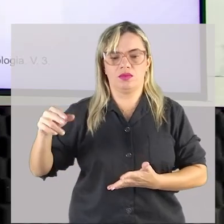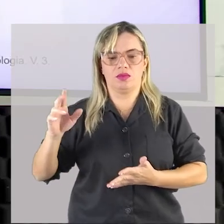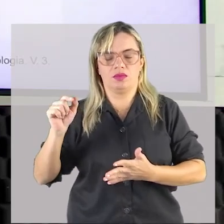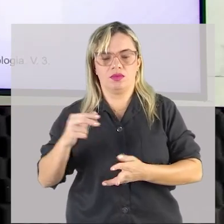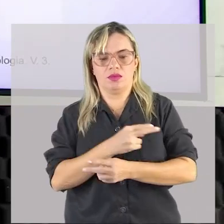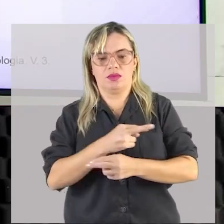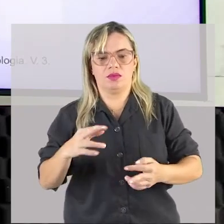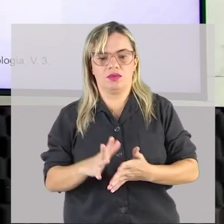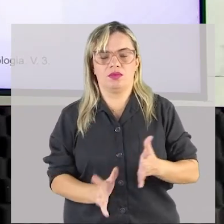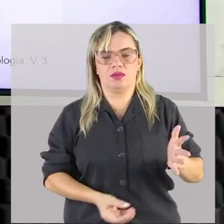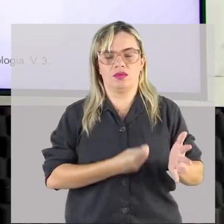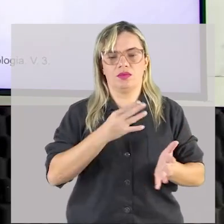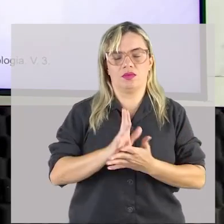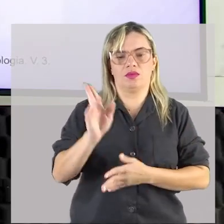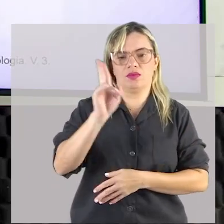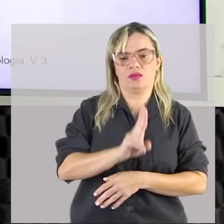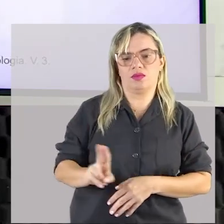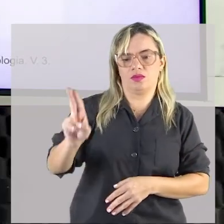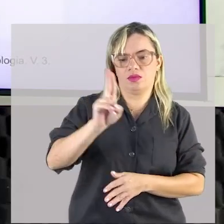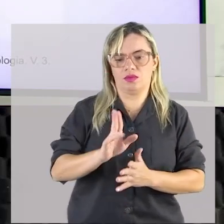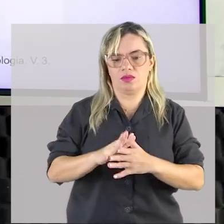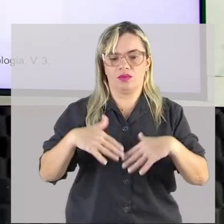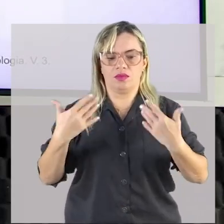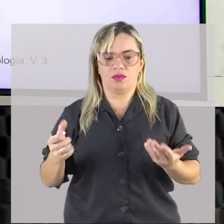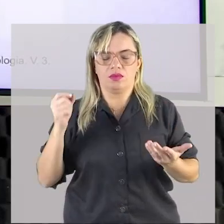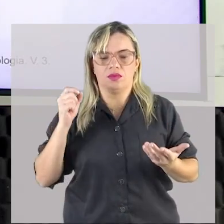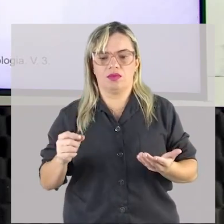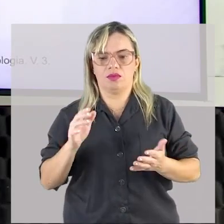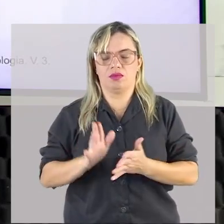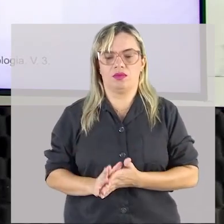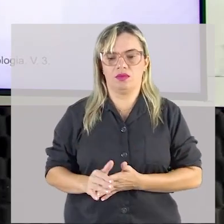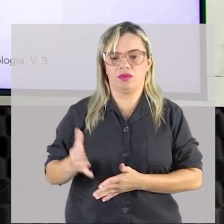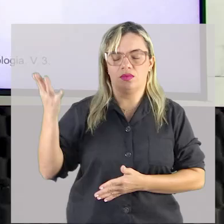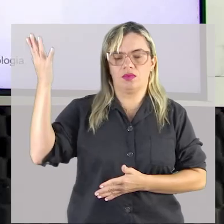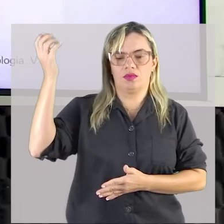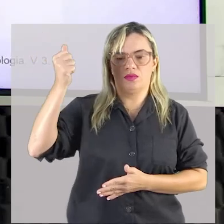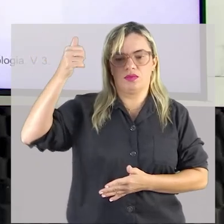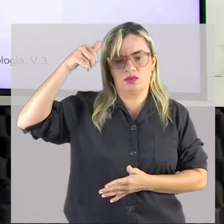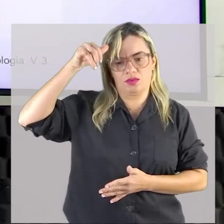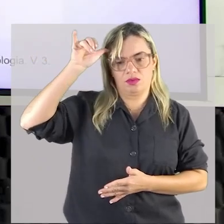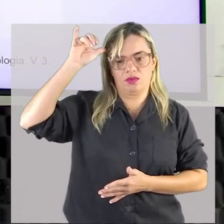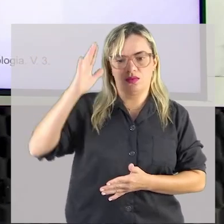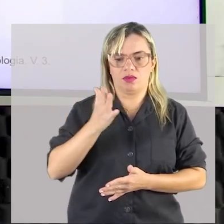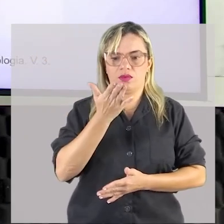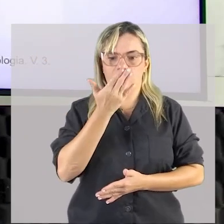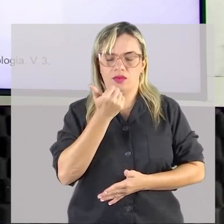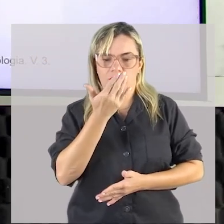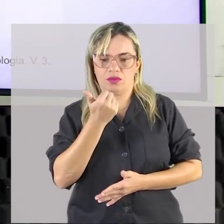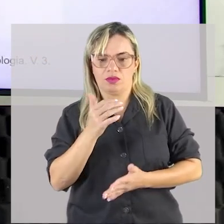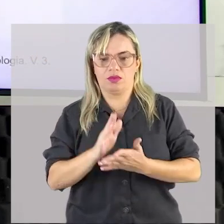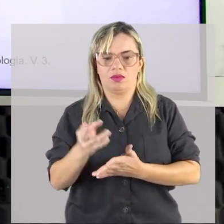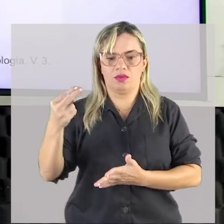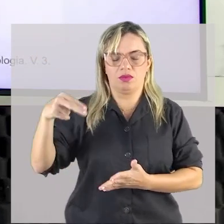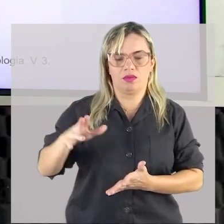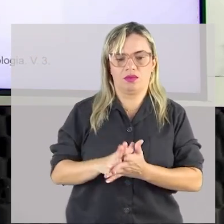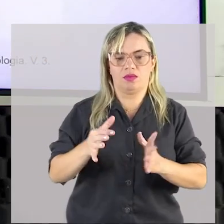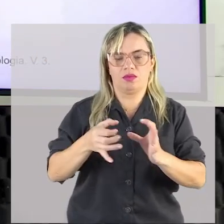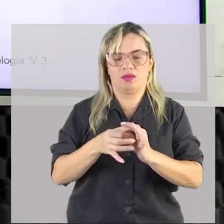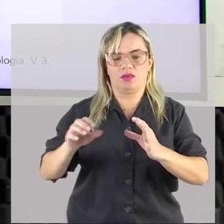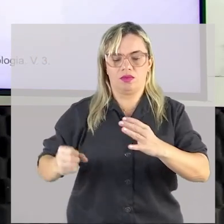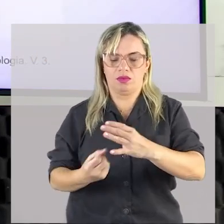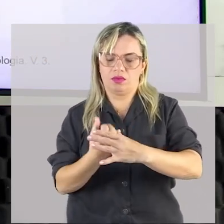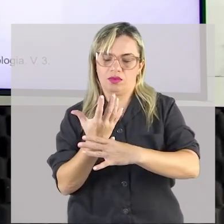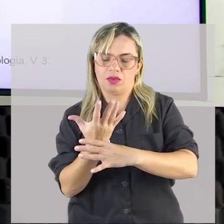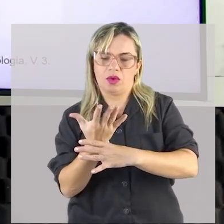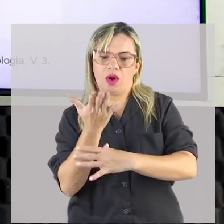vários seres vivos aí utilizando esse nitrogênio, né? A vaquinha ali comendo o nitrogênio disponível na